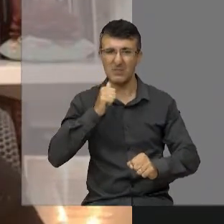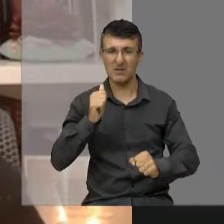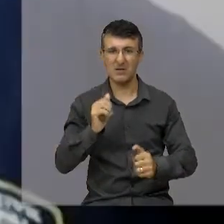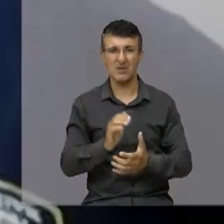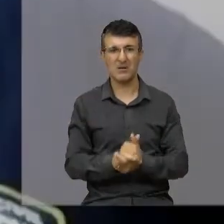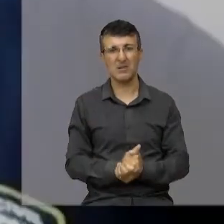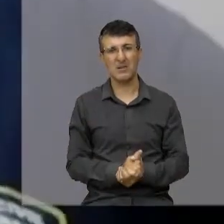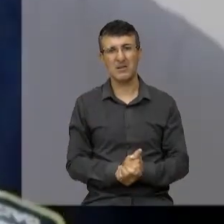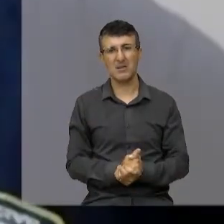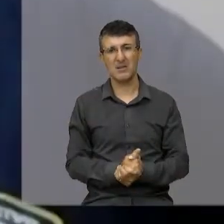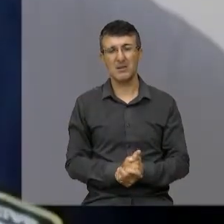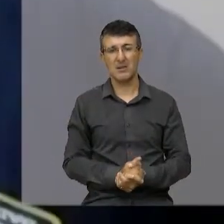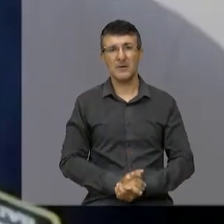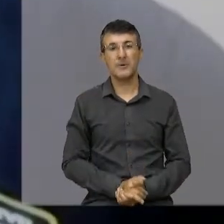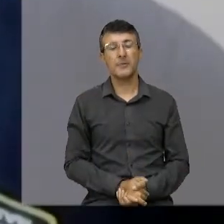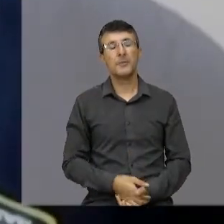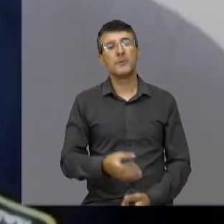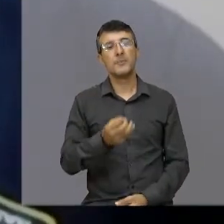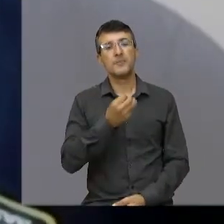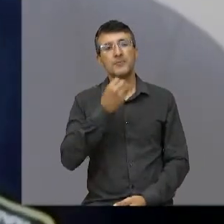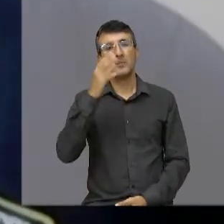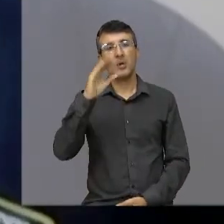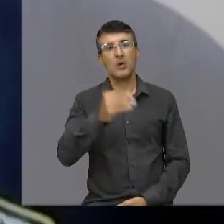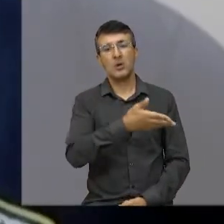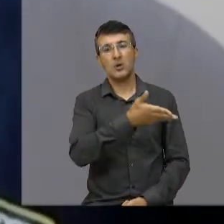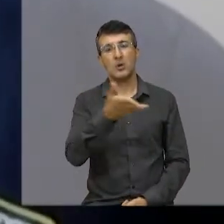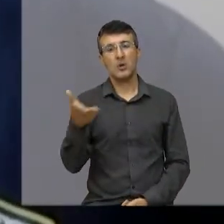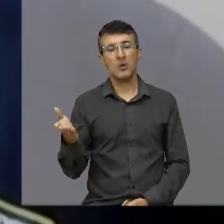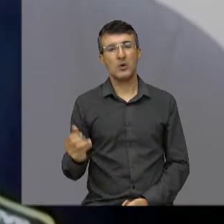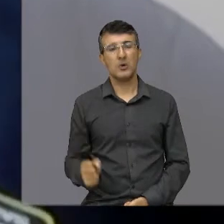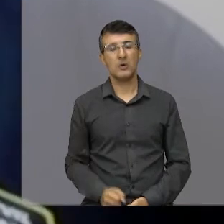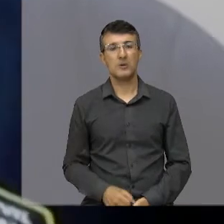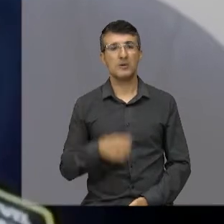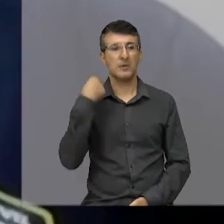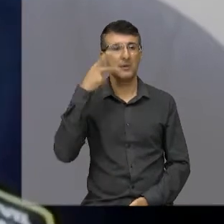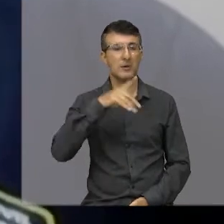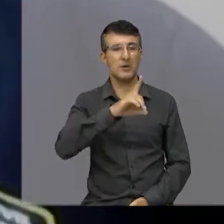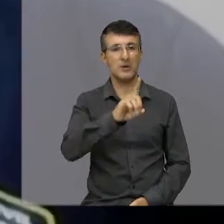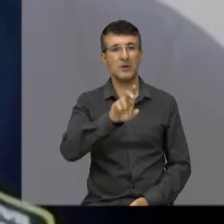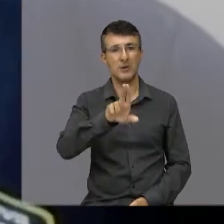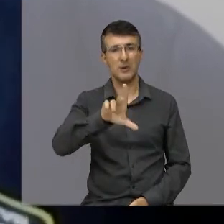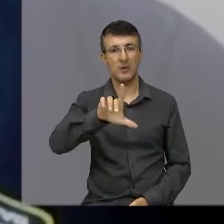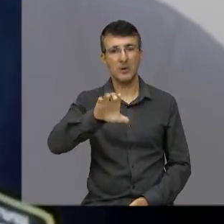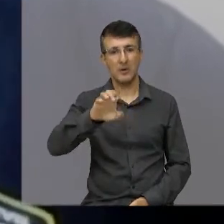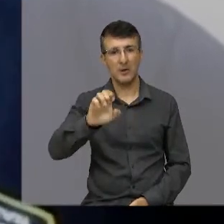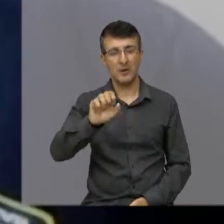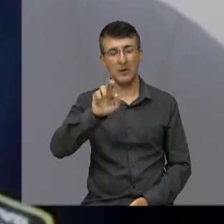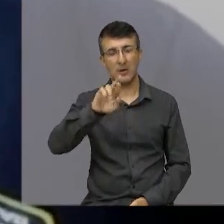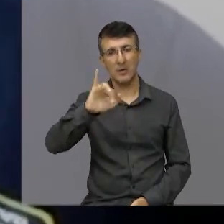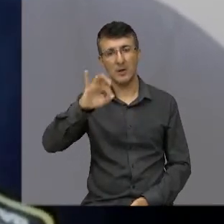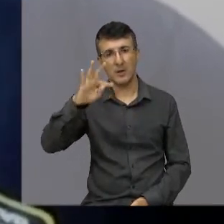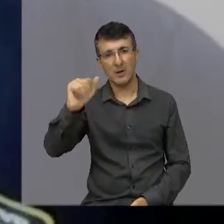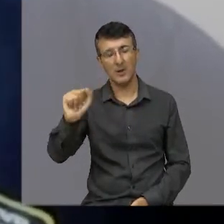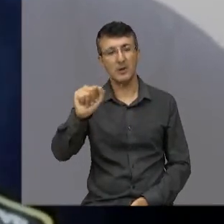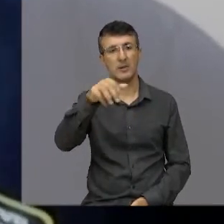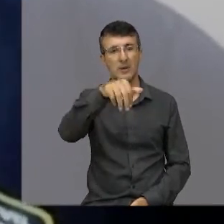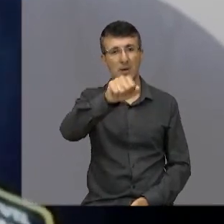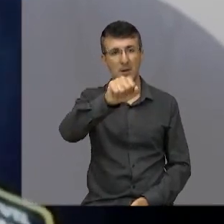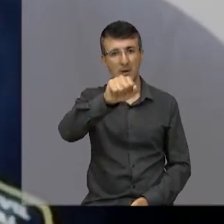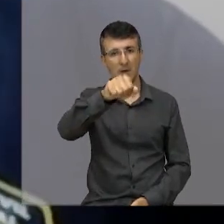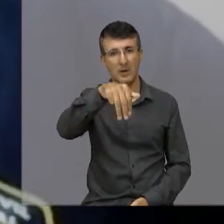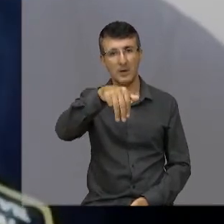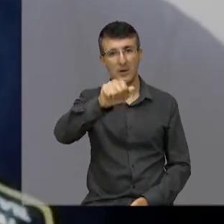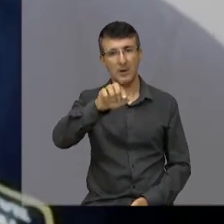Boa noite a todas. Boa noite à nossa vereadora Dulce Rita, vereadora Amélia, vereadora